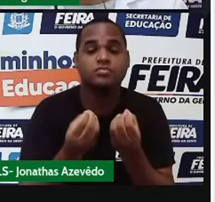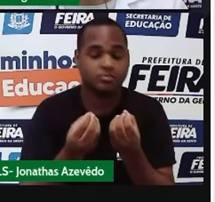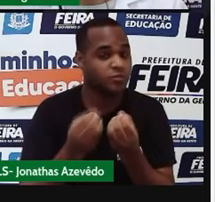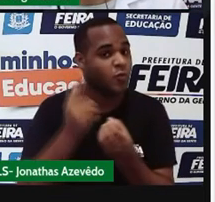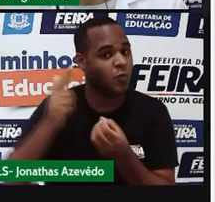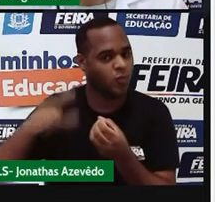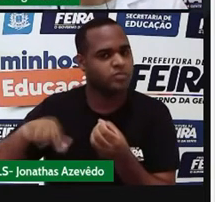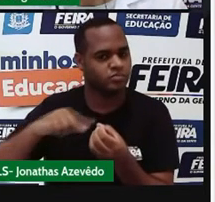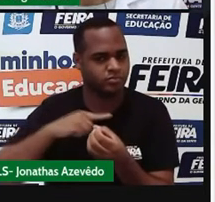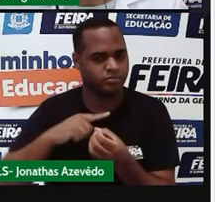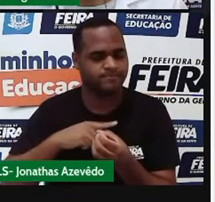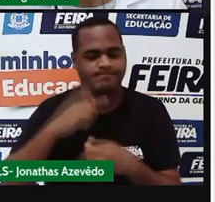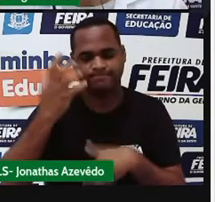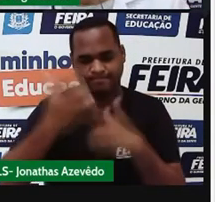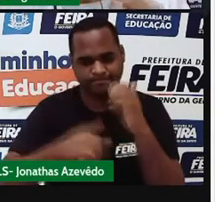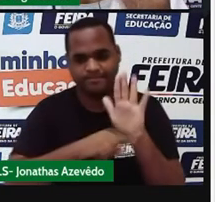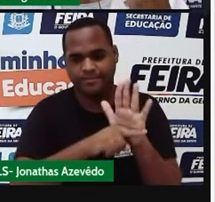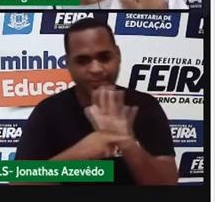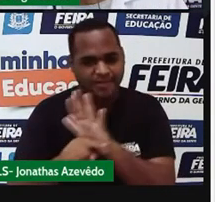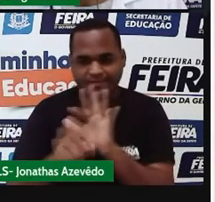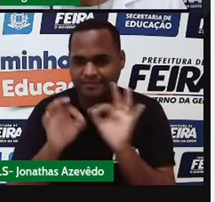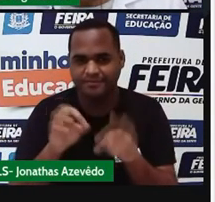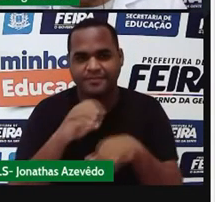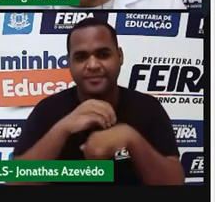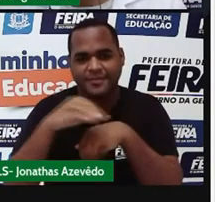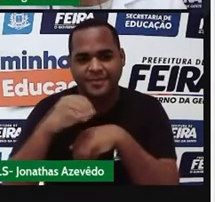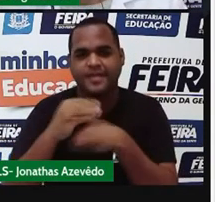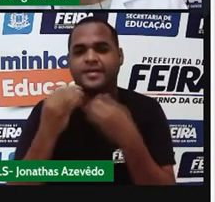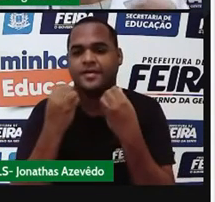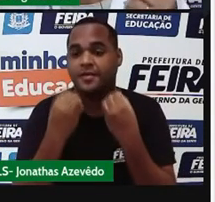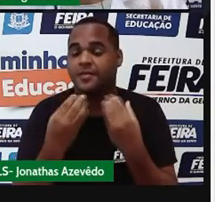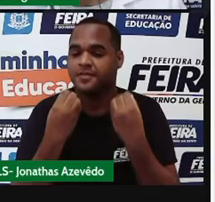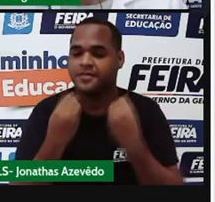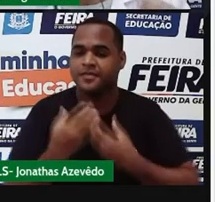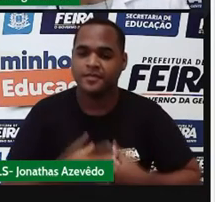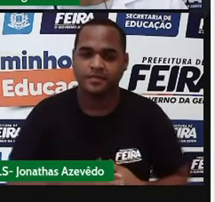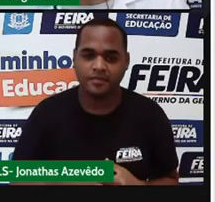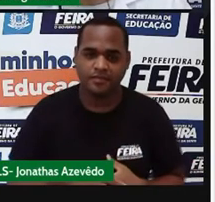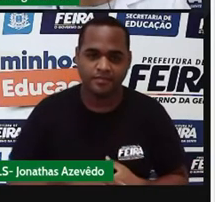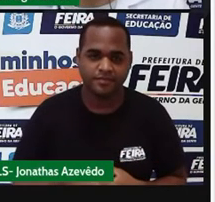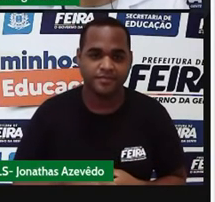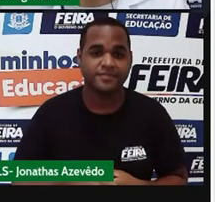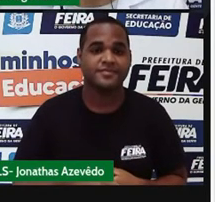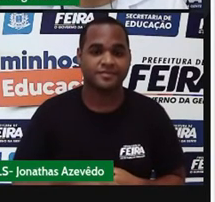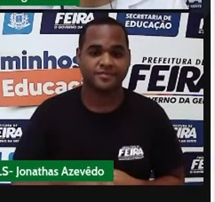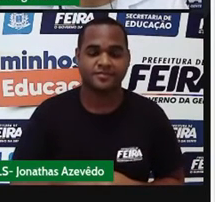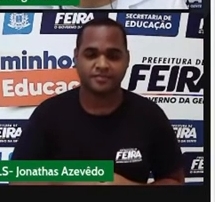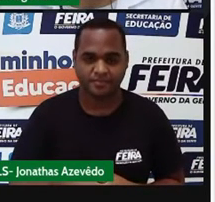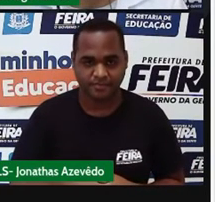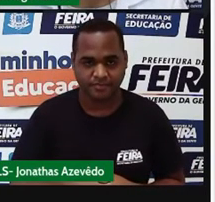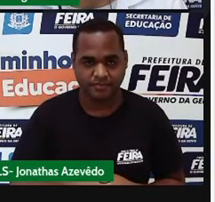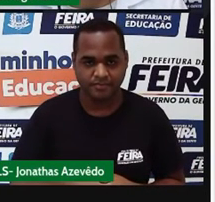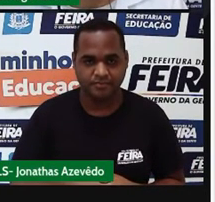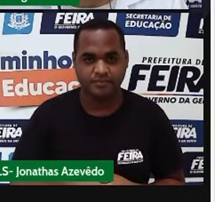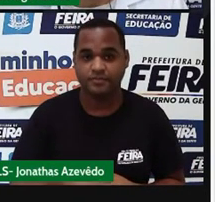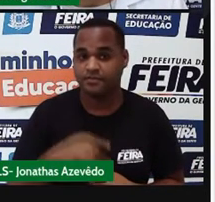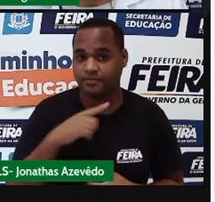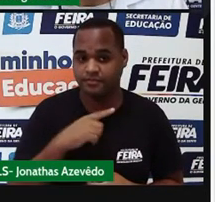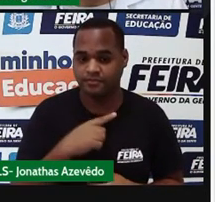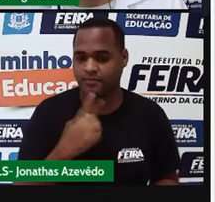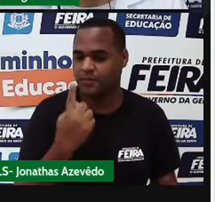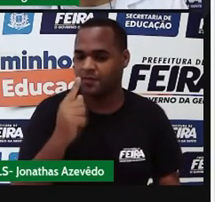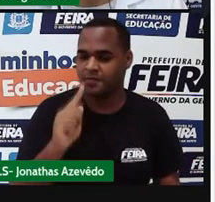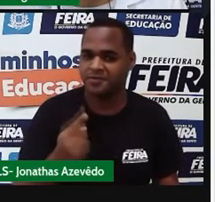entender o próximo processo agora tá é um outro processo né para esse tipo de dízimo aqui ó